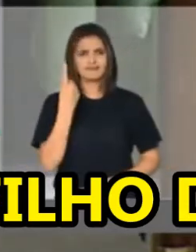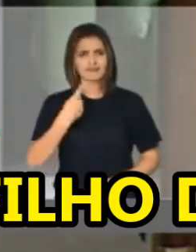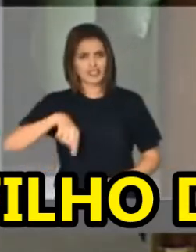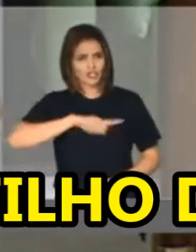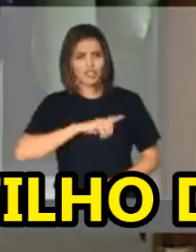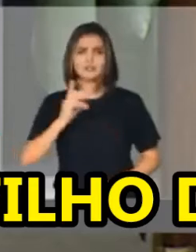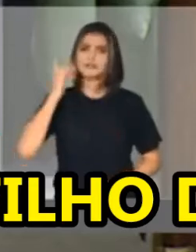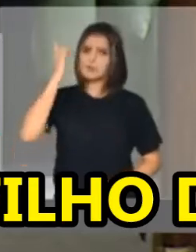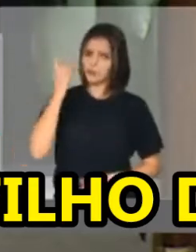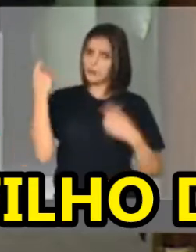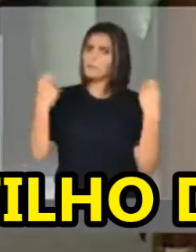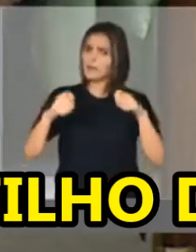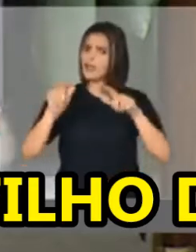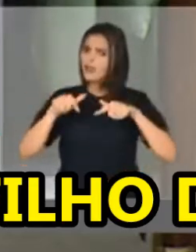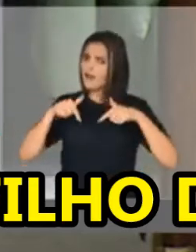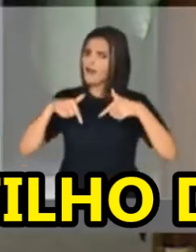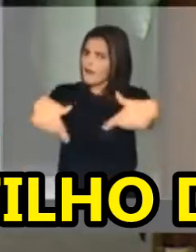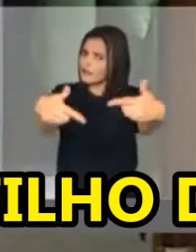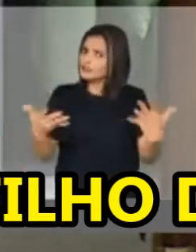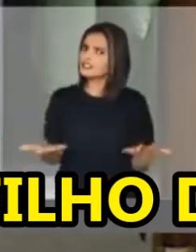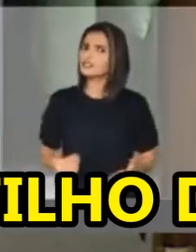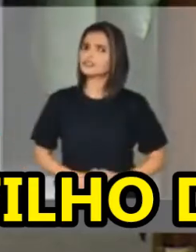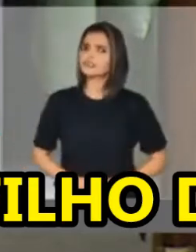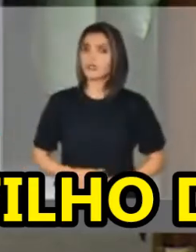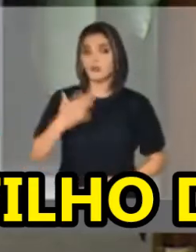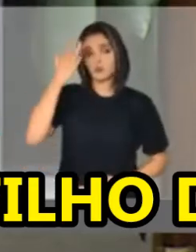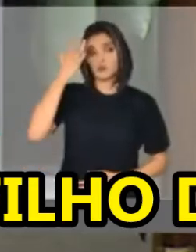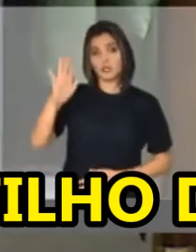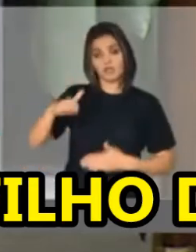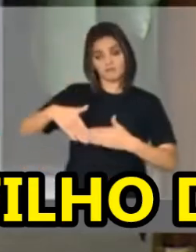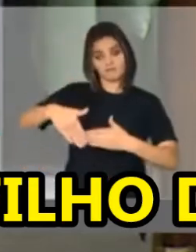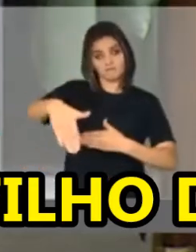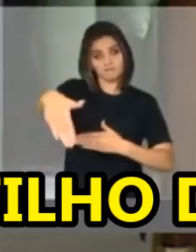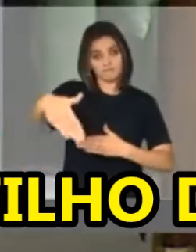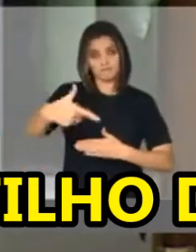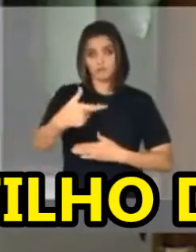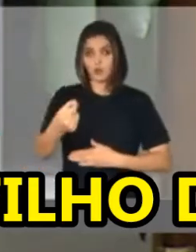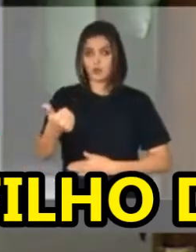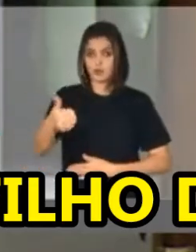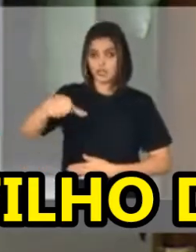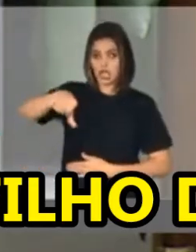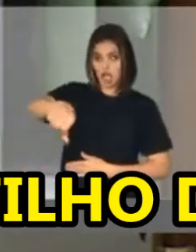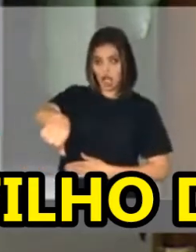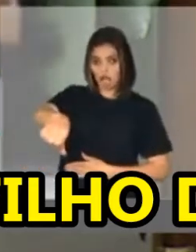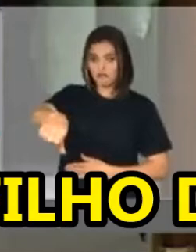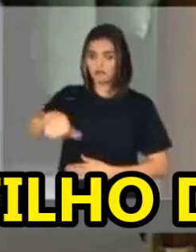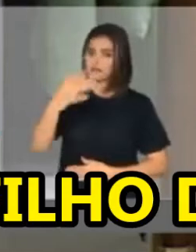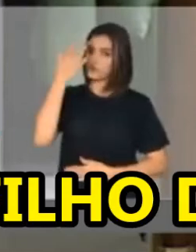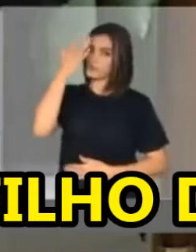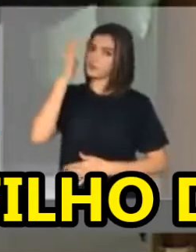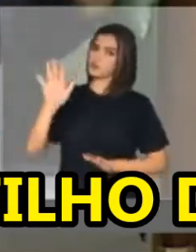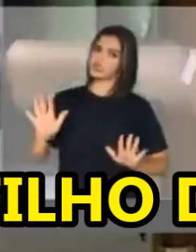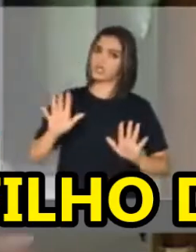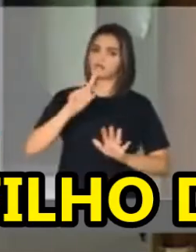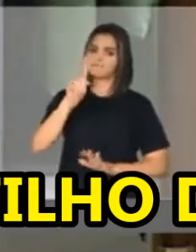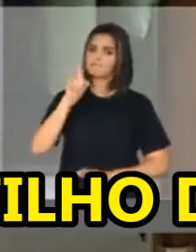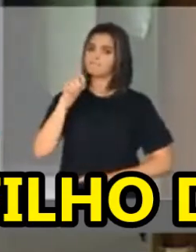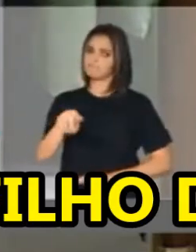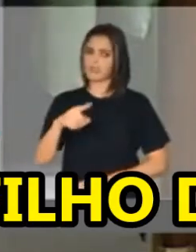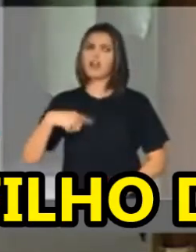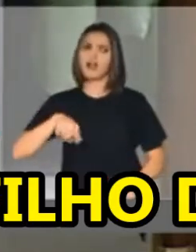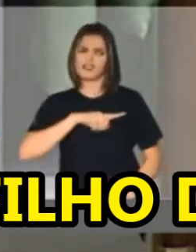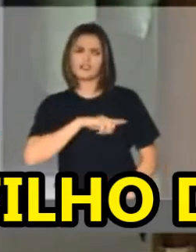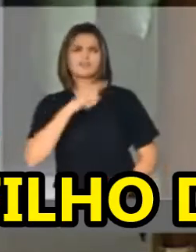reagir. Não sei o que será, deputado Júlio Delgado, o próximo cenário do parlamento brasileiro. Nós até